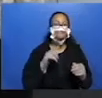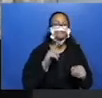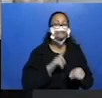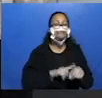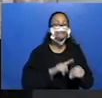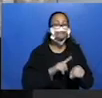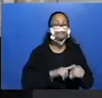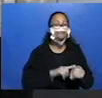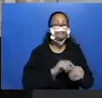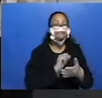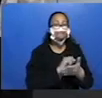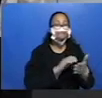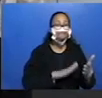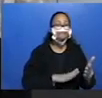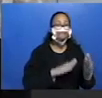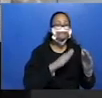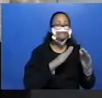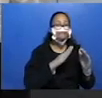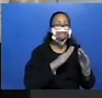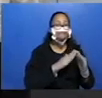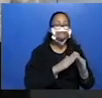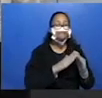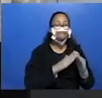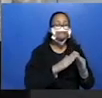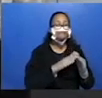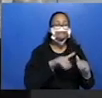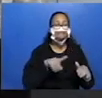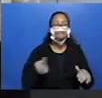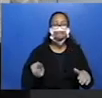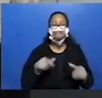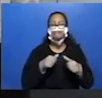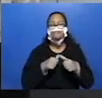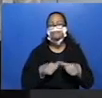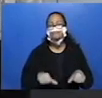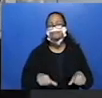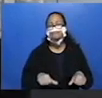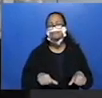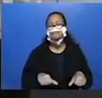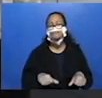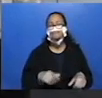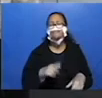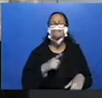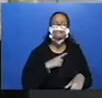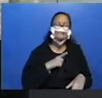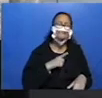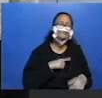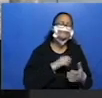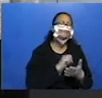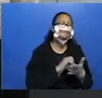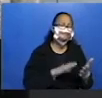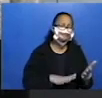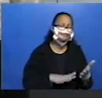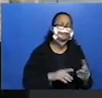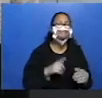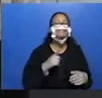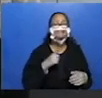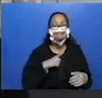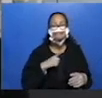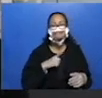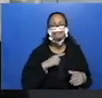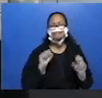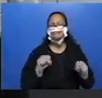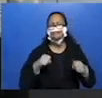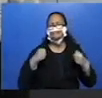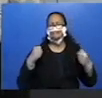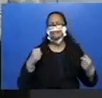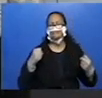tarefa. Aquela hora que vocês ficam, ai meu Deus, tem mais tarefa? Tem mais tarefa. Força,